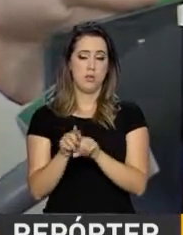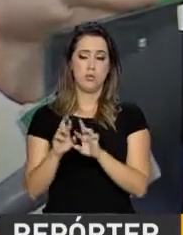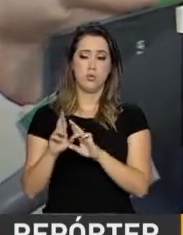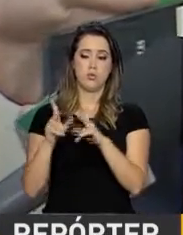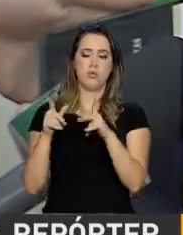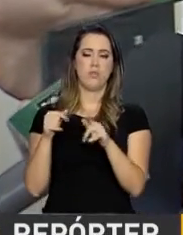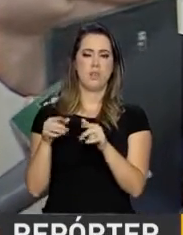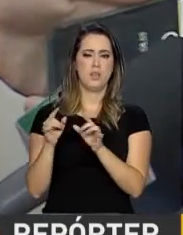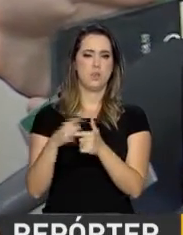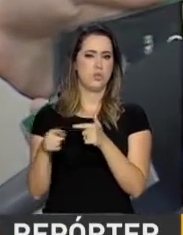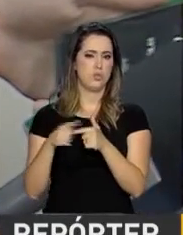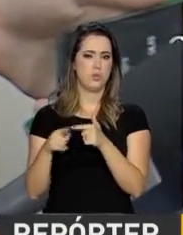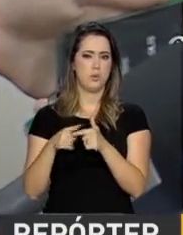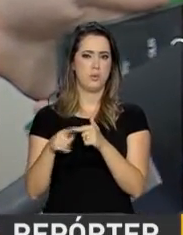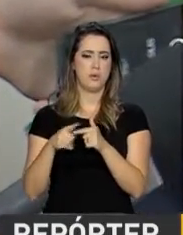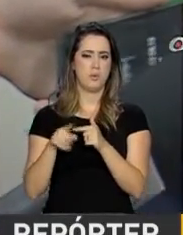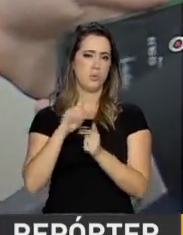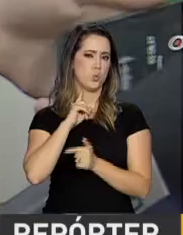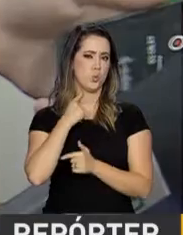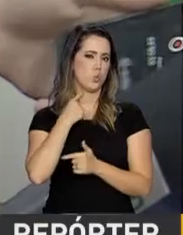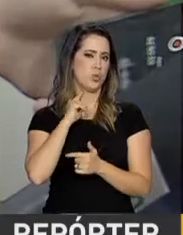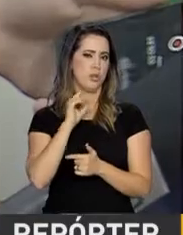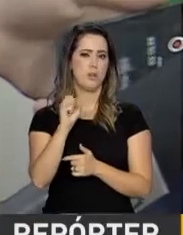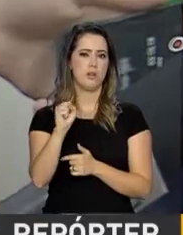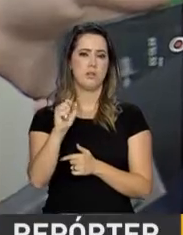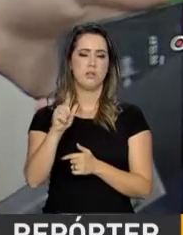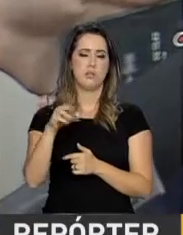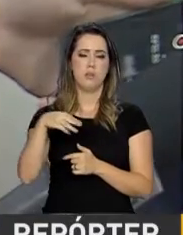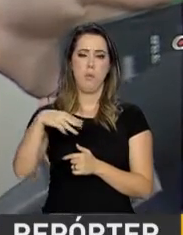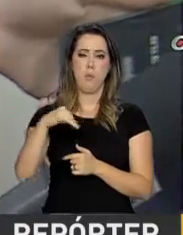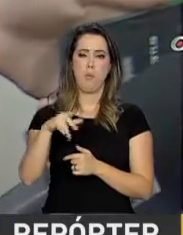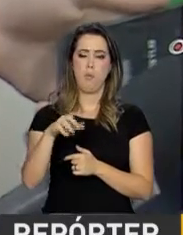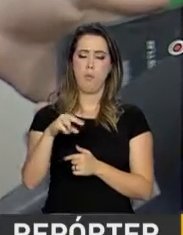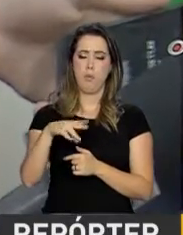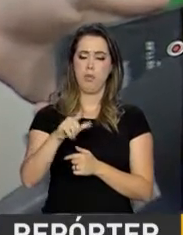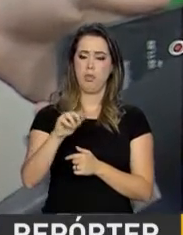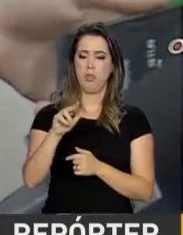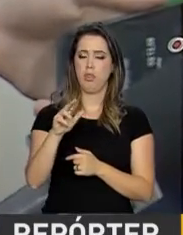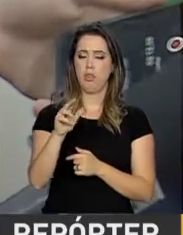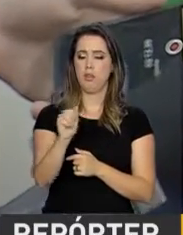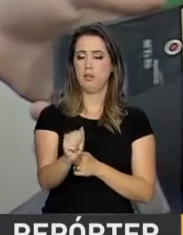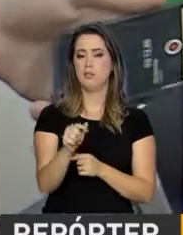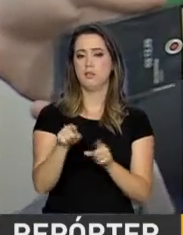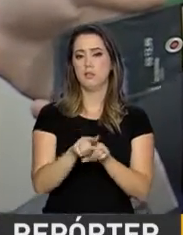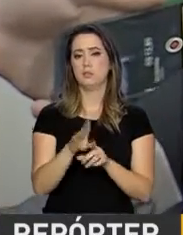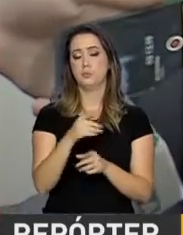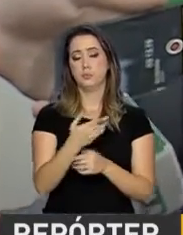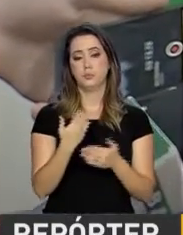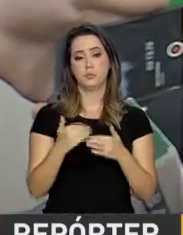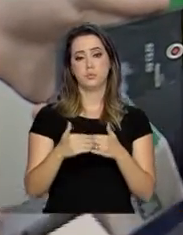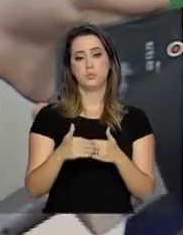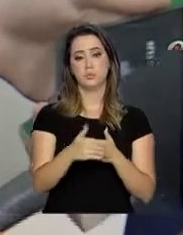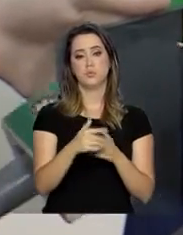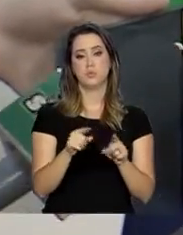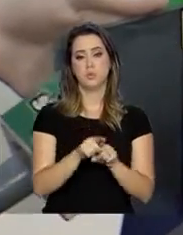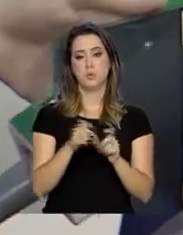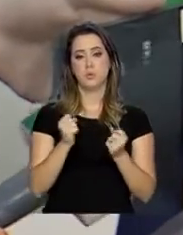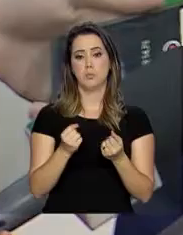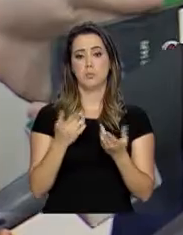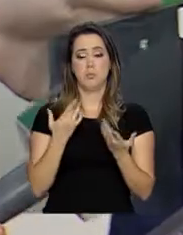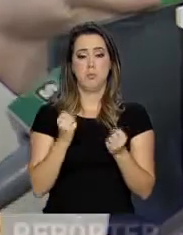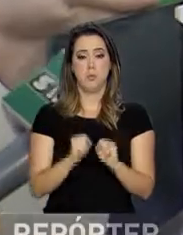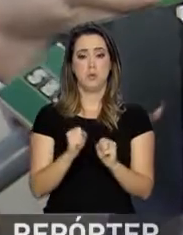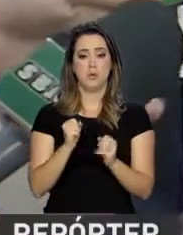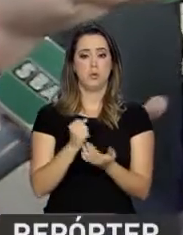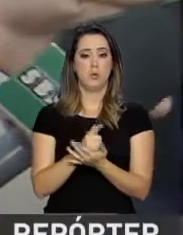um tipo de salmonela que paga 1.024 euros para entrar na comunidade europeia ea partir daí ela pode ser consumida